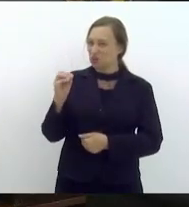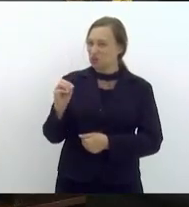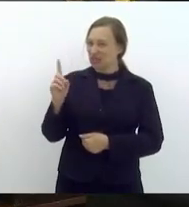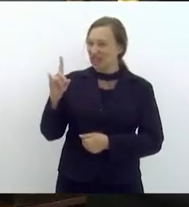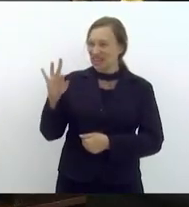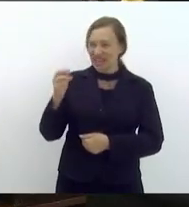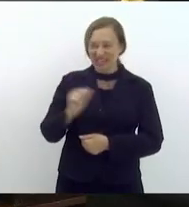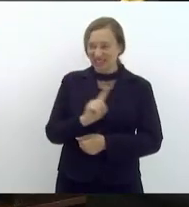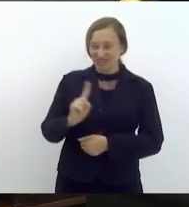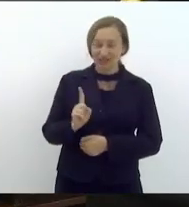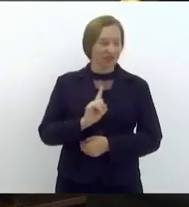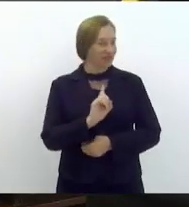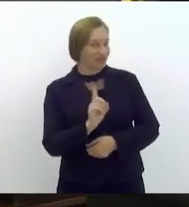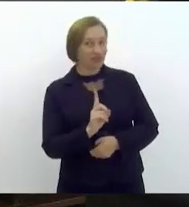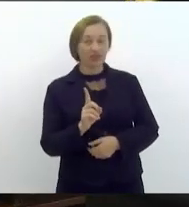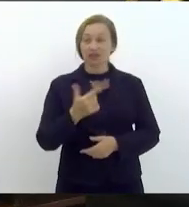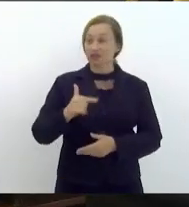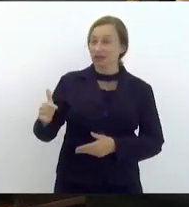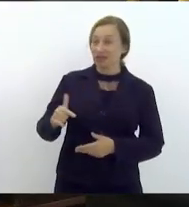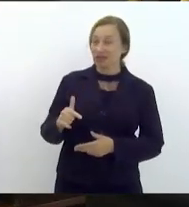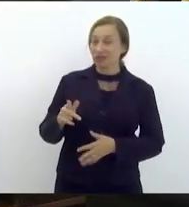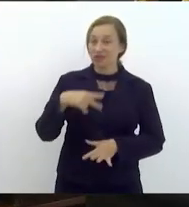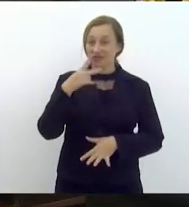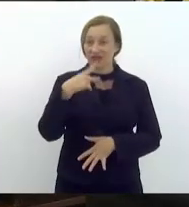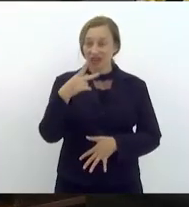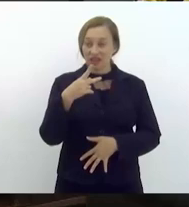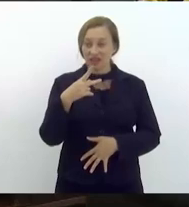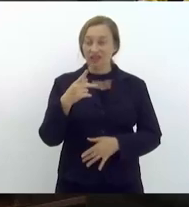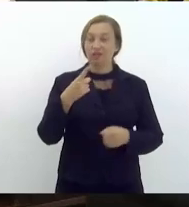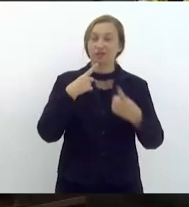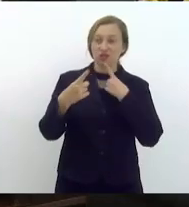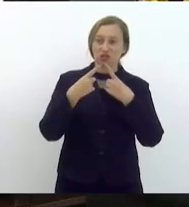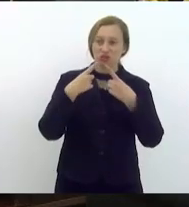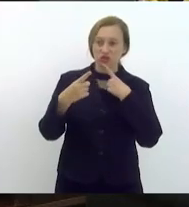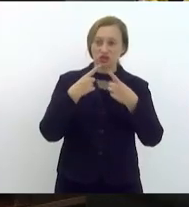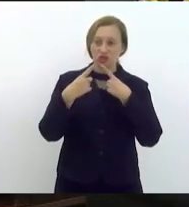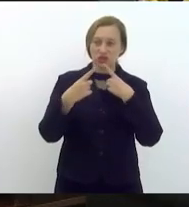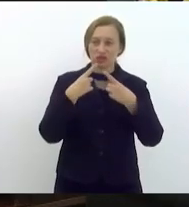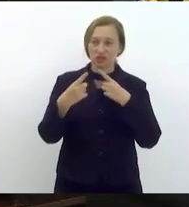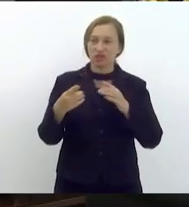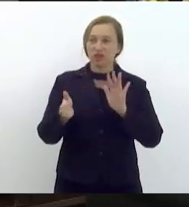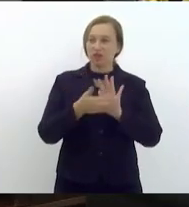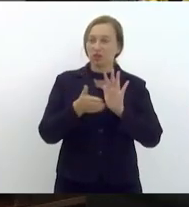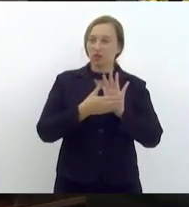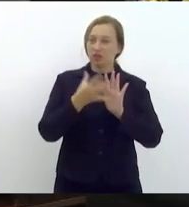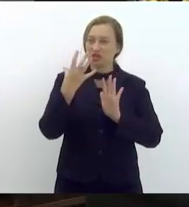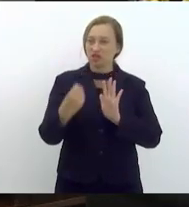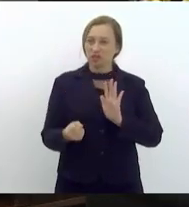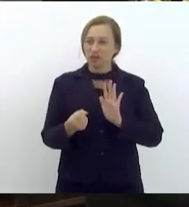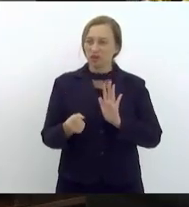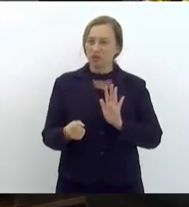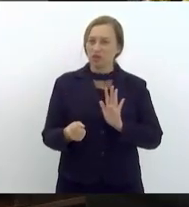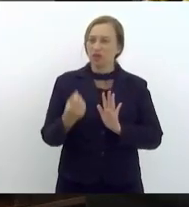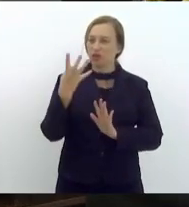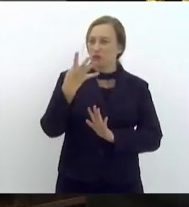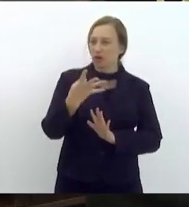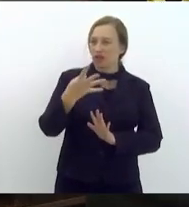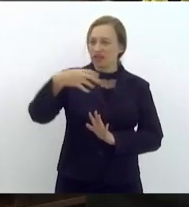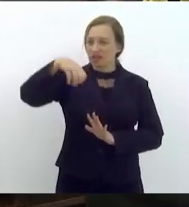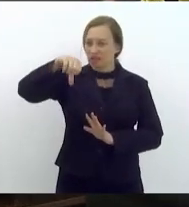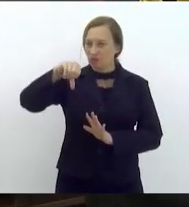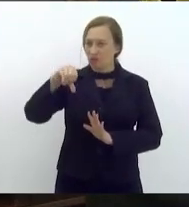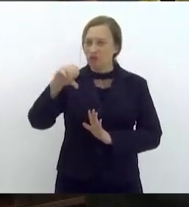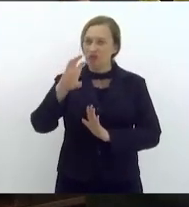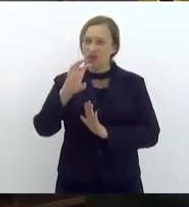não havendo mais oradores escrito para discutir apresente proposta recebeu 49